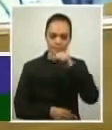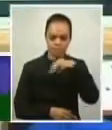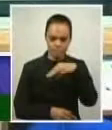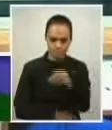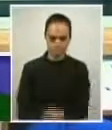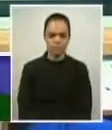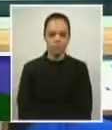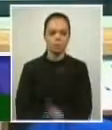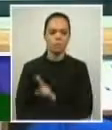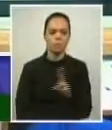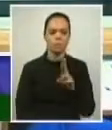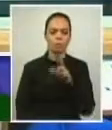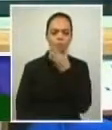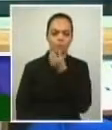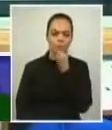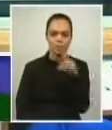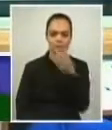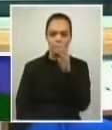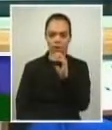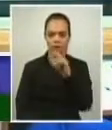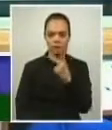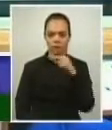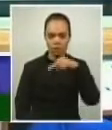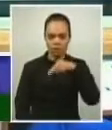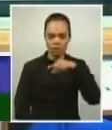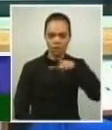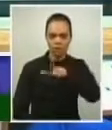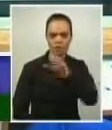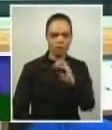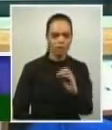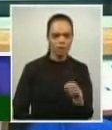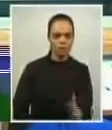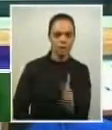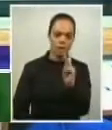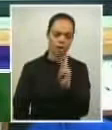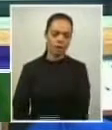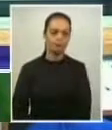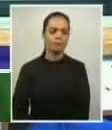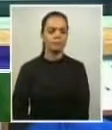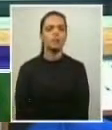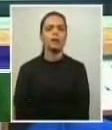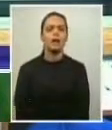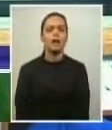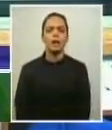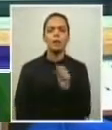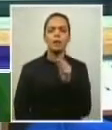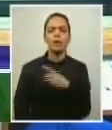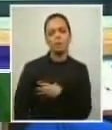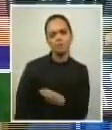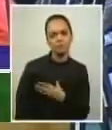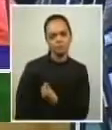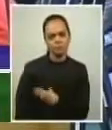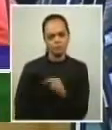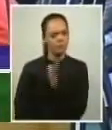o chamado John Locke E o John Locke era um filho da